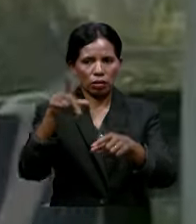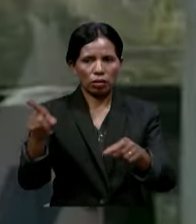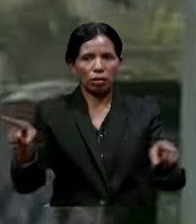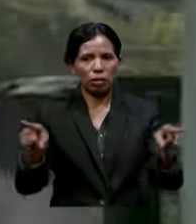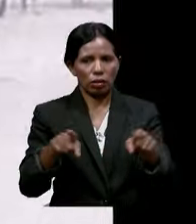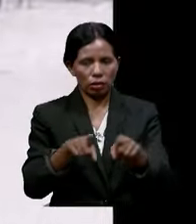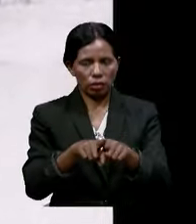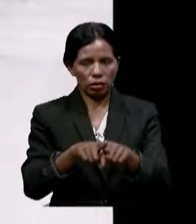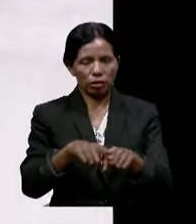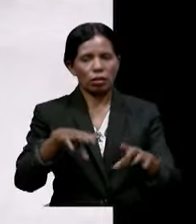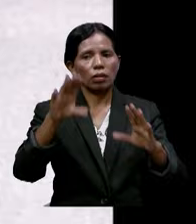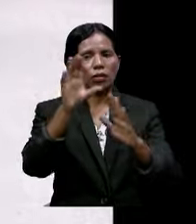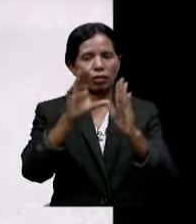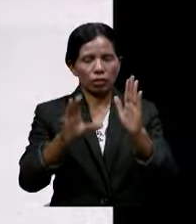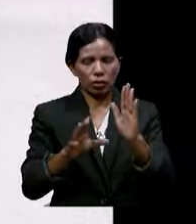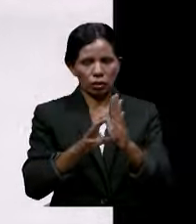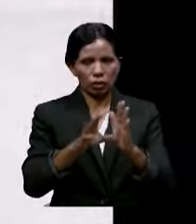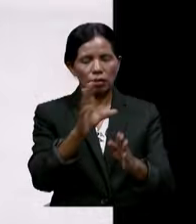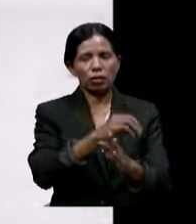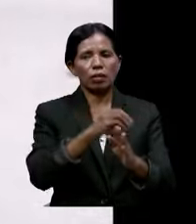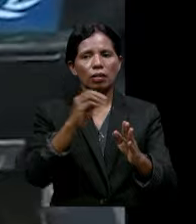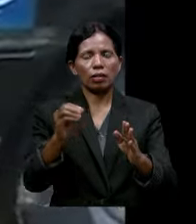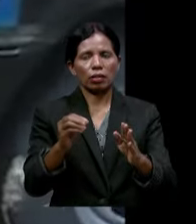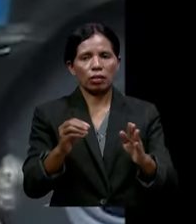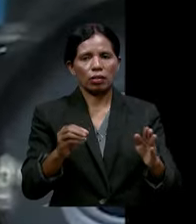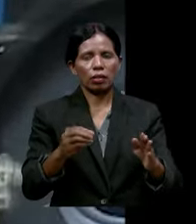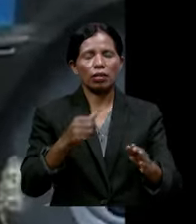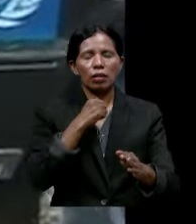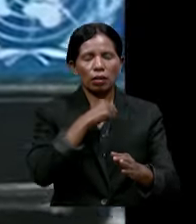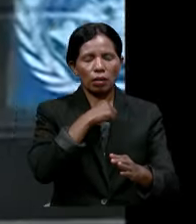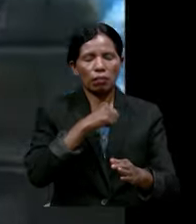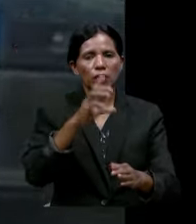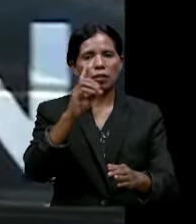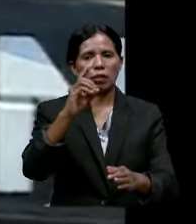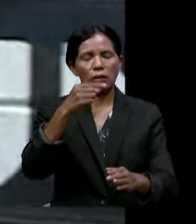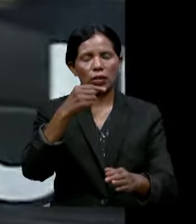hanesan konvensão no koordinador ba konvensão ne mak Padre Domingos Mobere